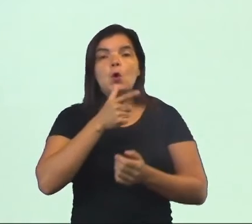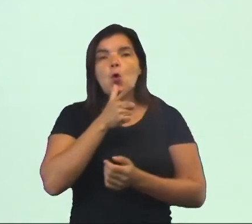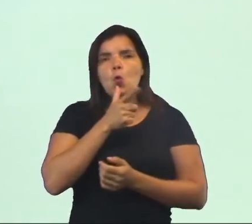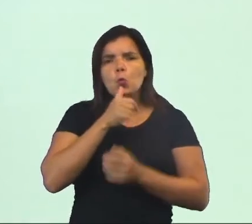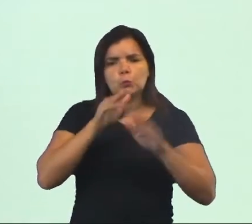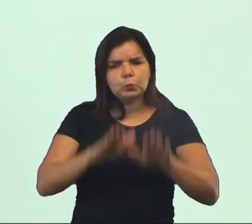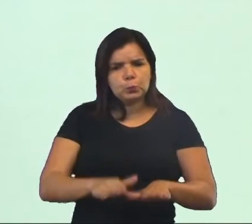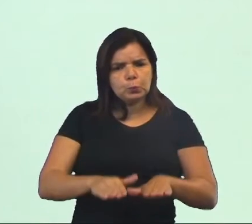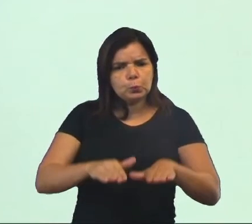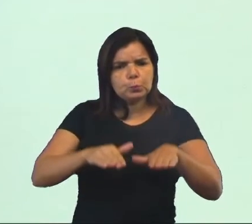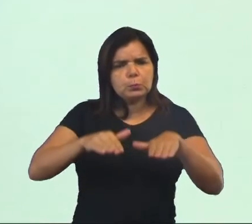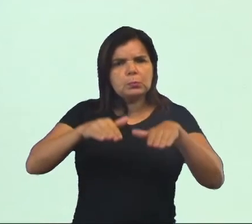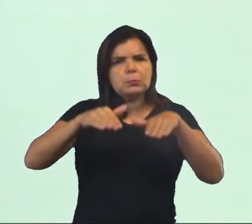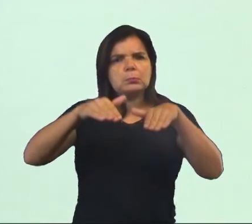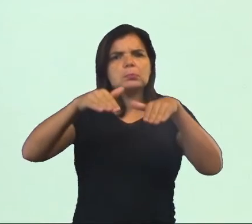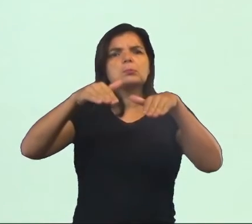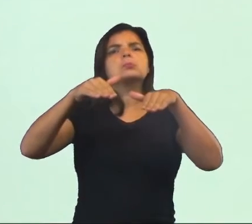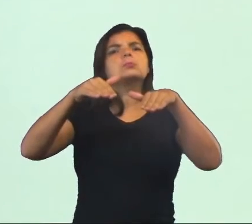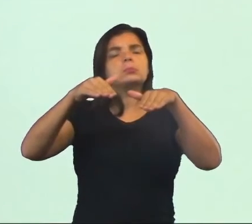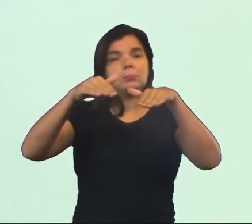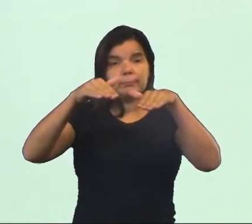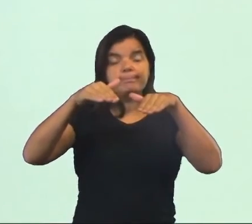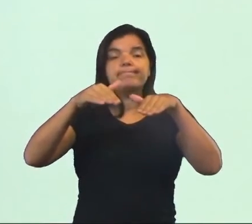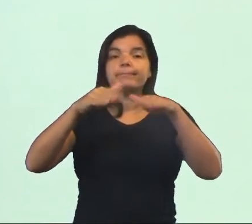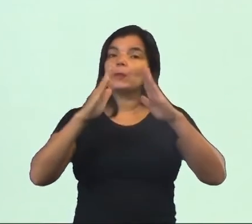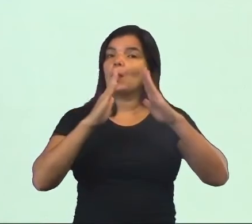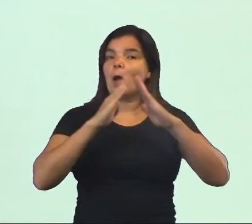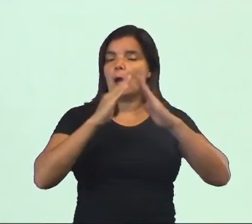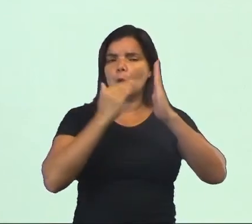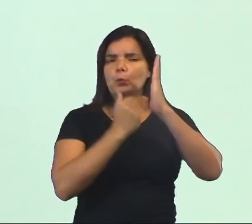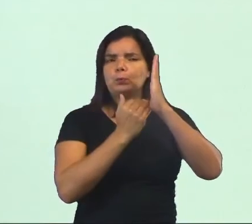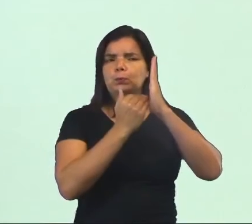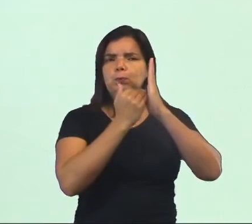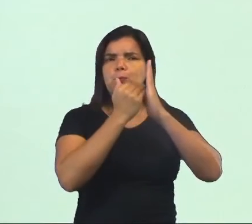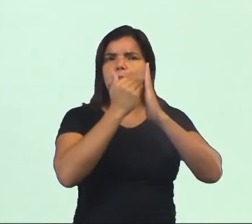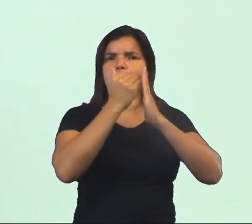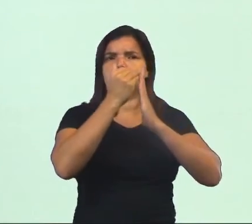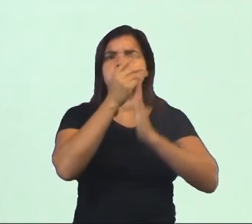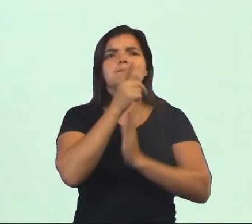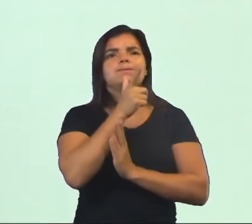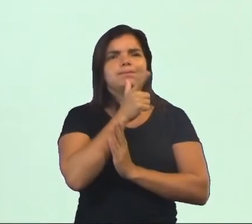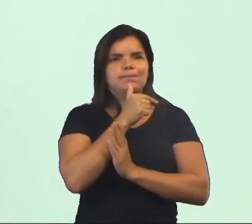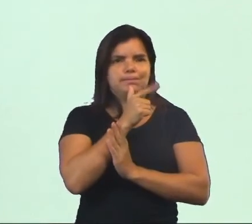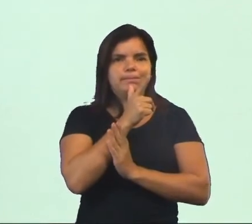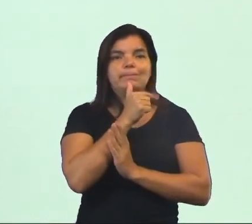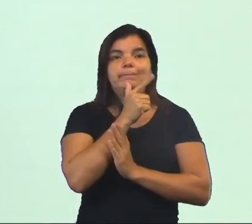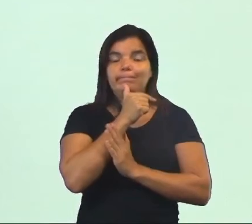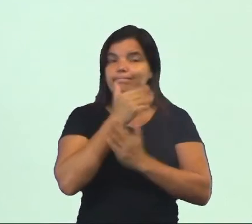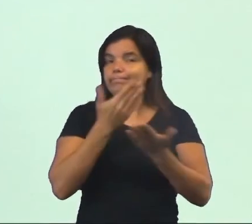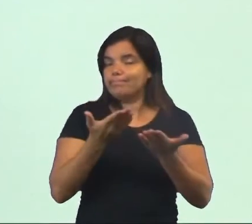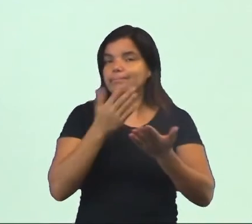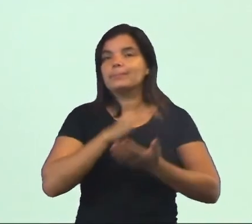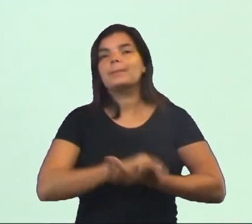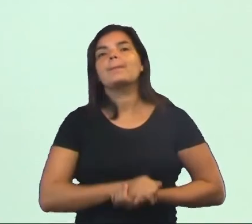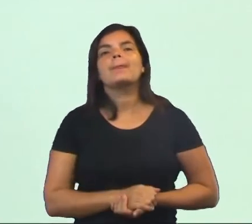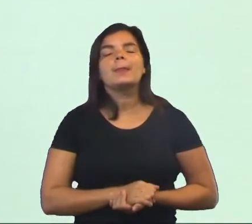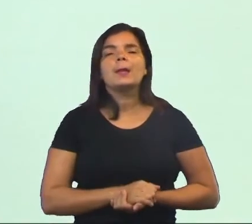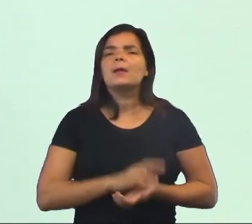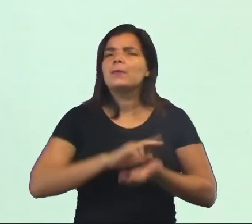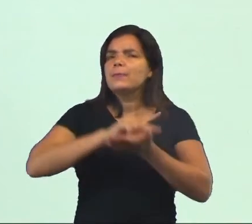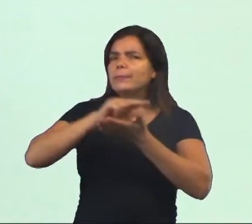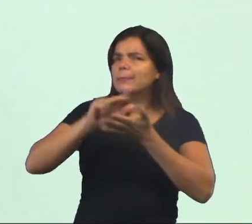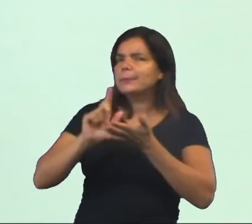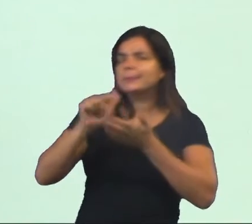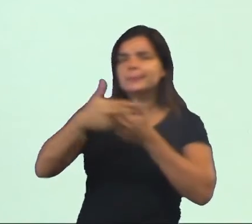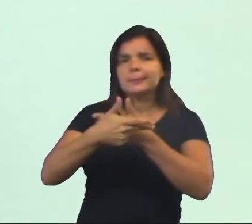uma enchente, por exemplo, um fluxo grande de águas no rio, vai ocasionar enchentes aquelas casas e vários